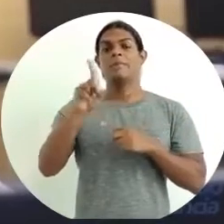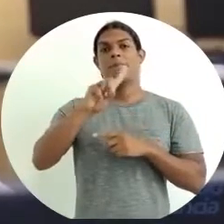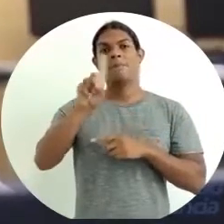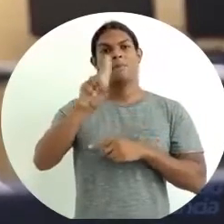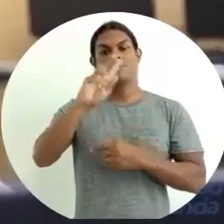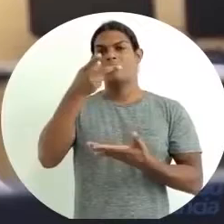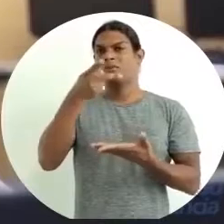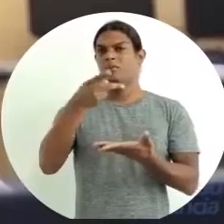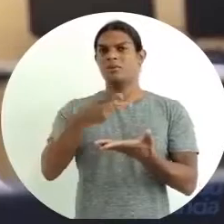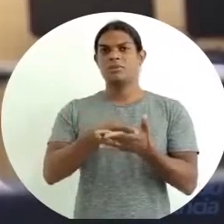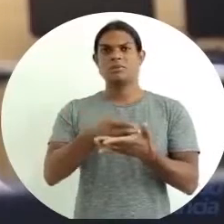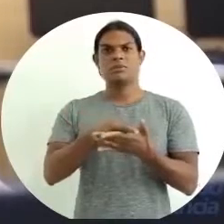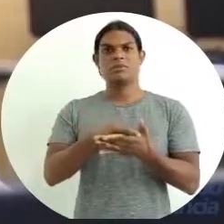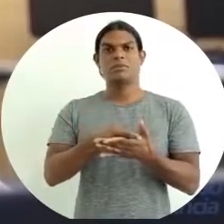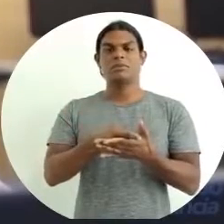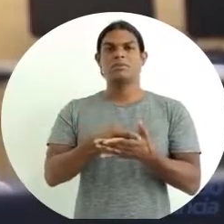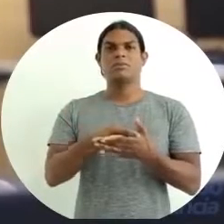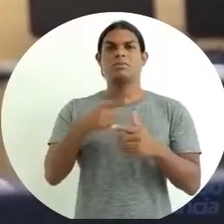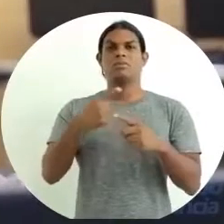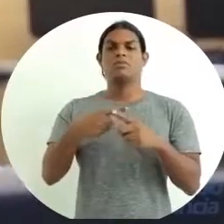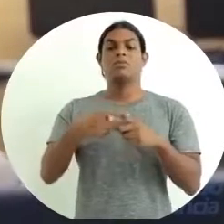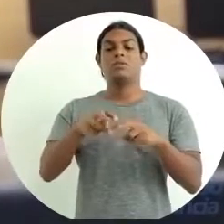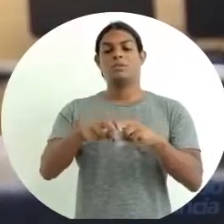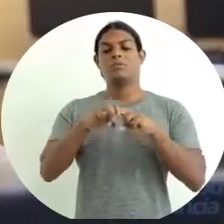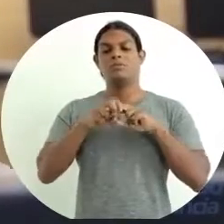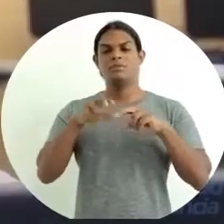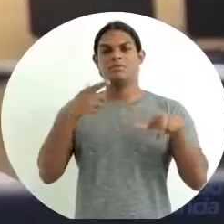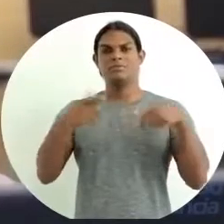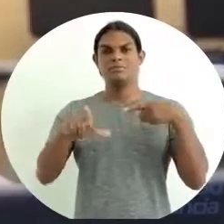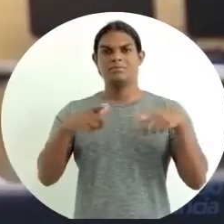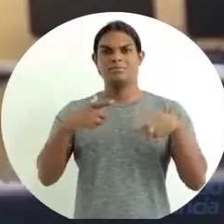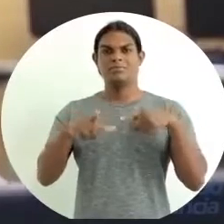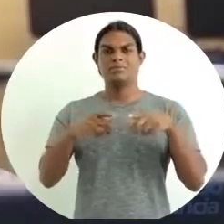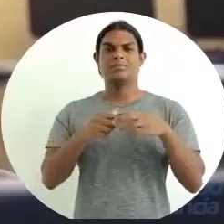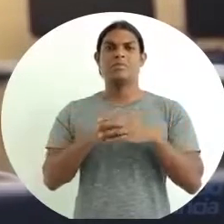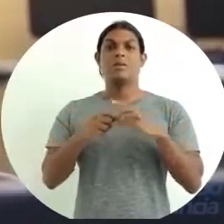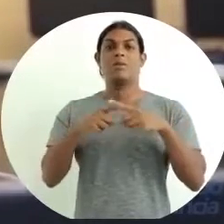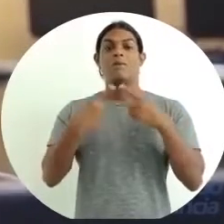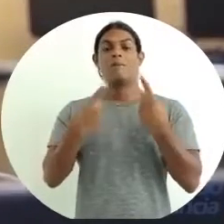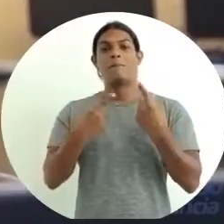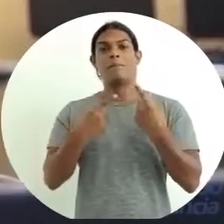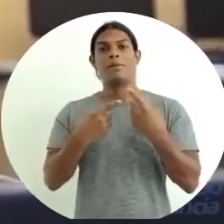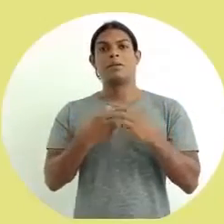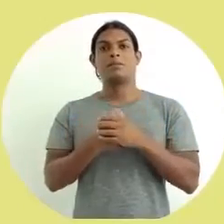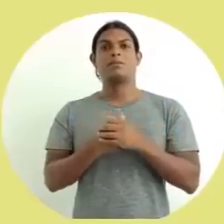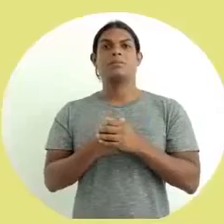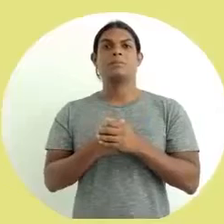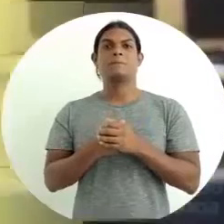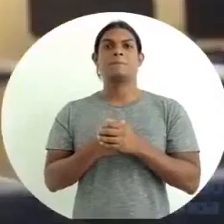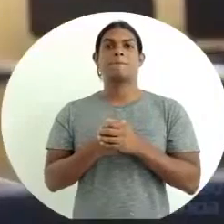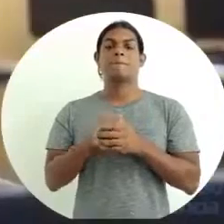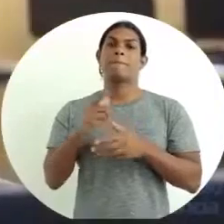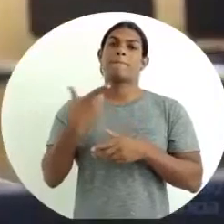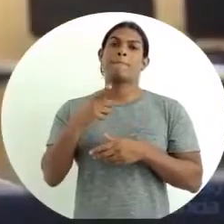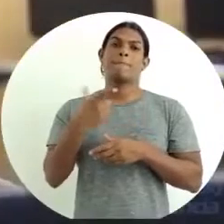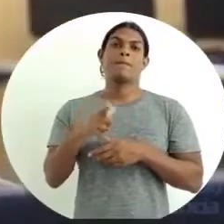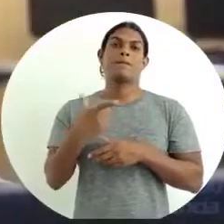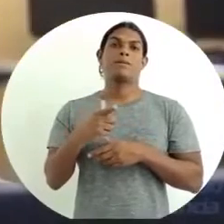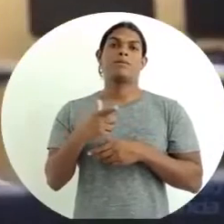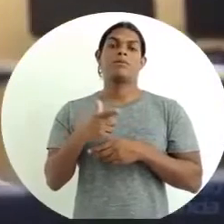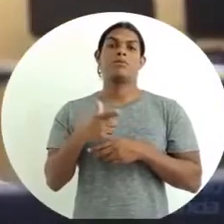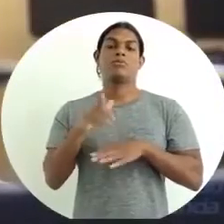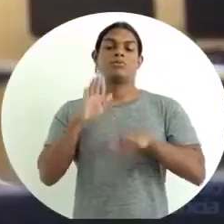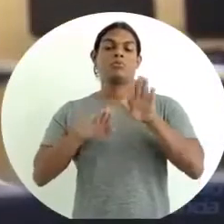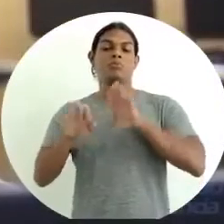um acidente direto pela atividade do trabalho, mas por haver uma contaminação, haver algum manuseio lá que não foi correto, até